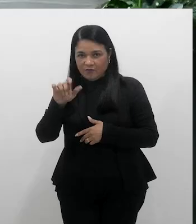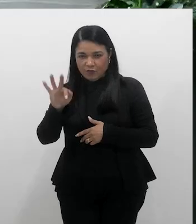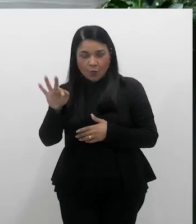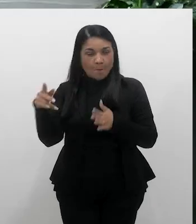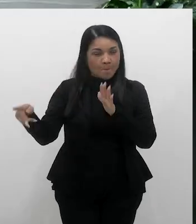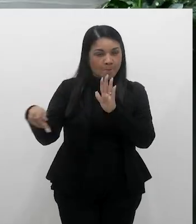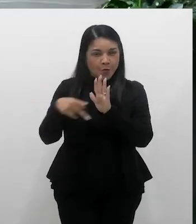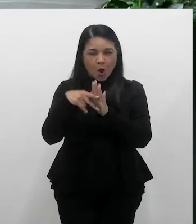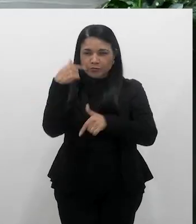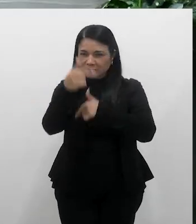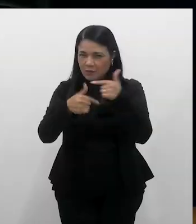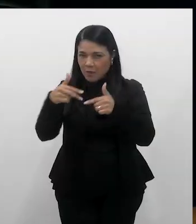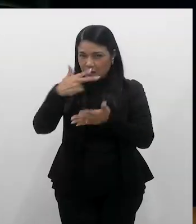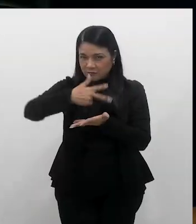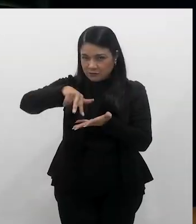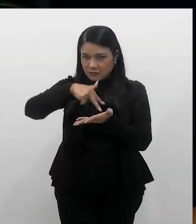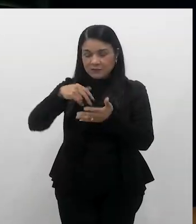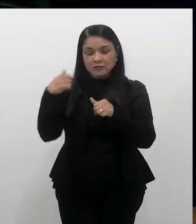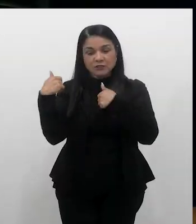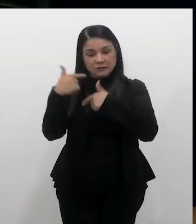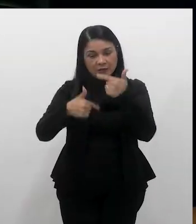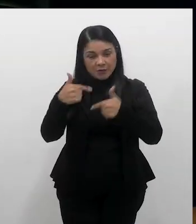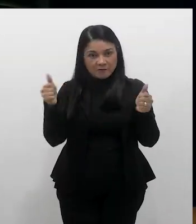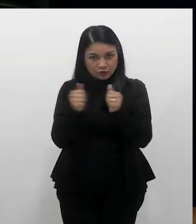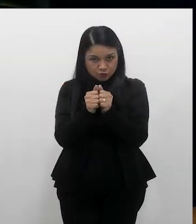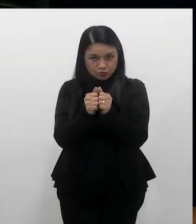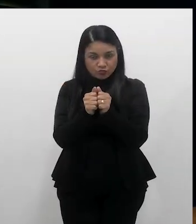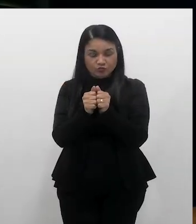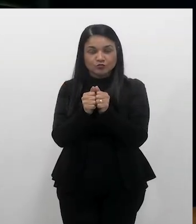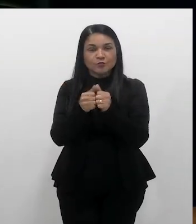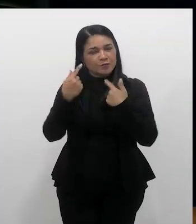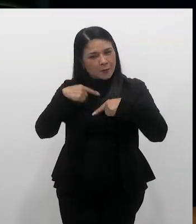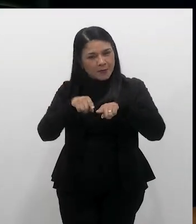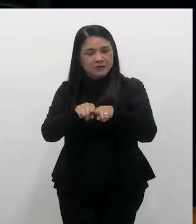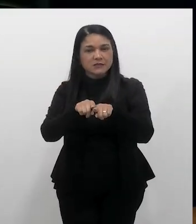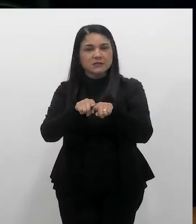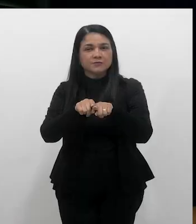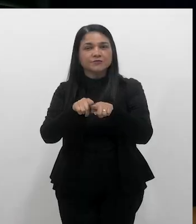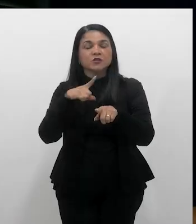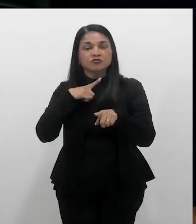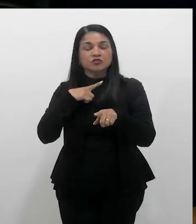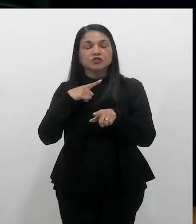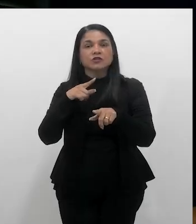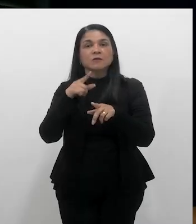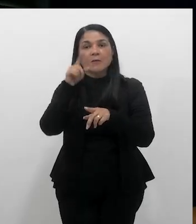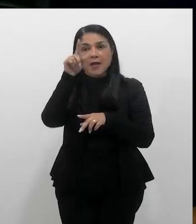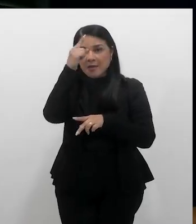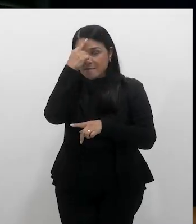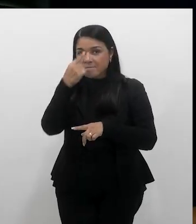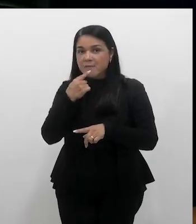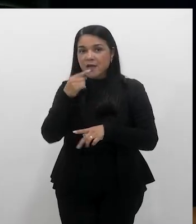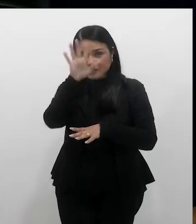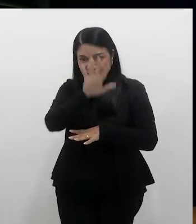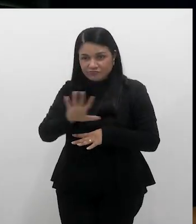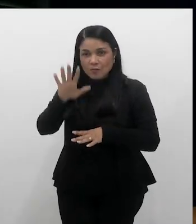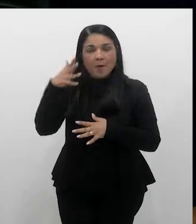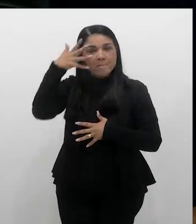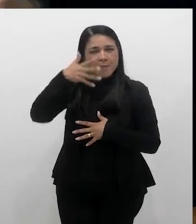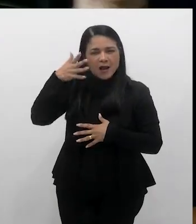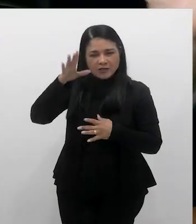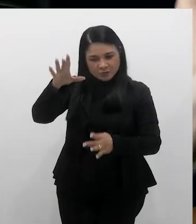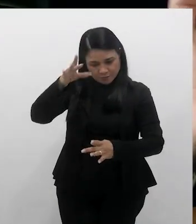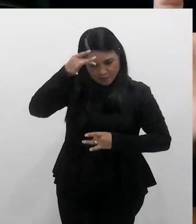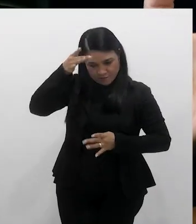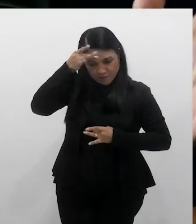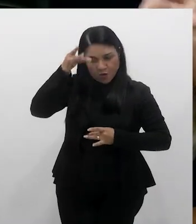um trabalho próprio. E a gente trabalhava juntos e a gente tinha esse trabalho chamado Justo Uma Imagem, que era uma palestra performance, já